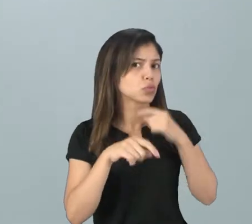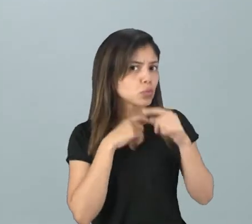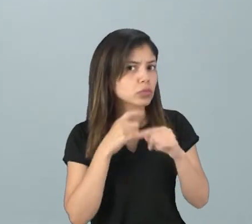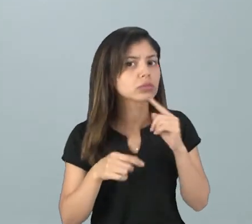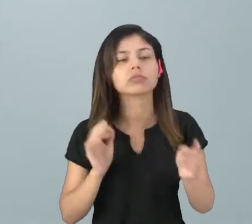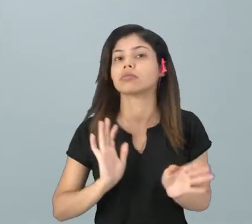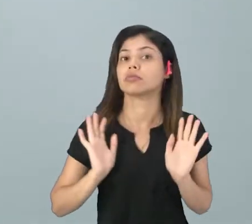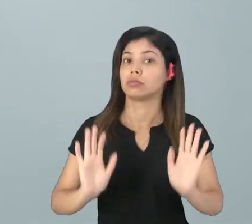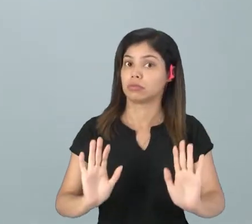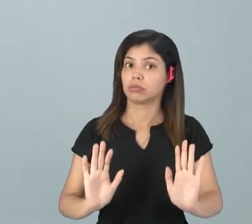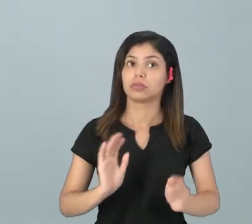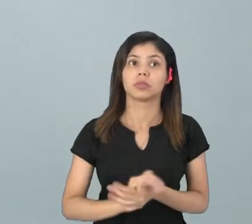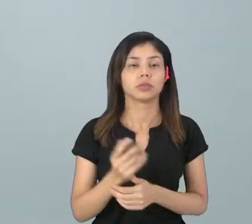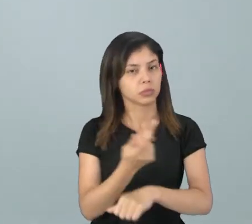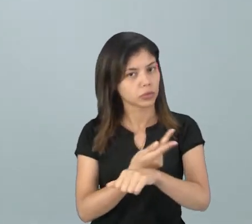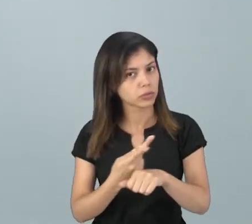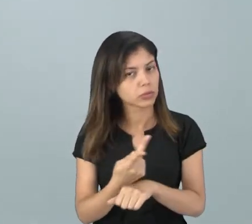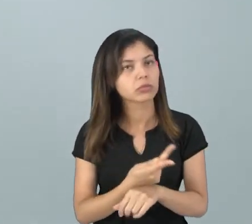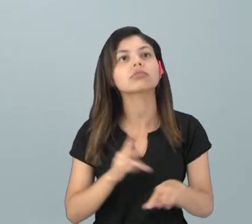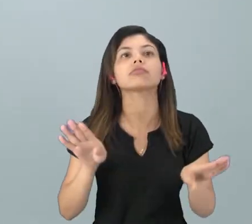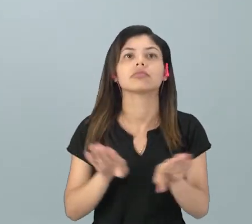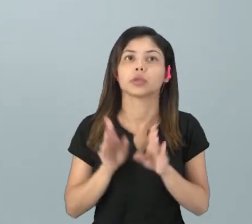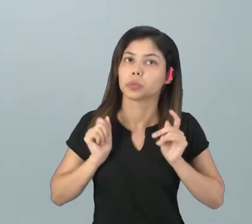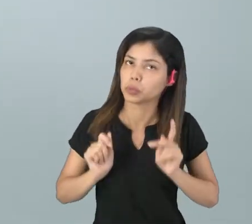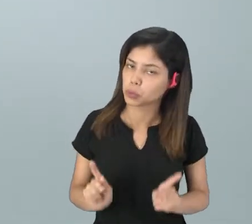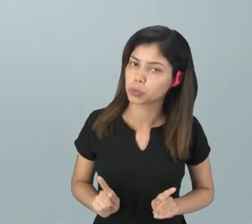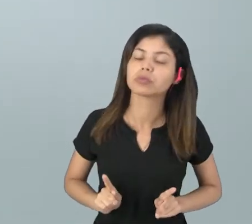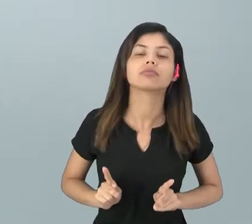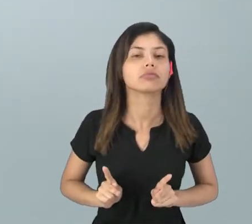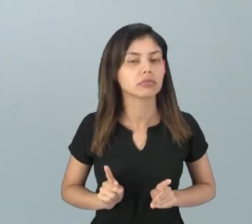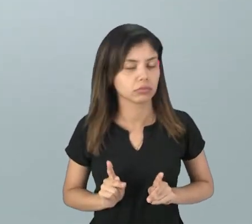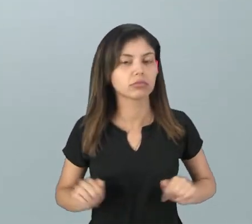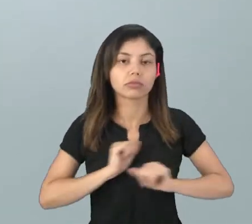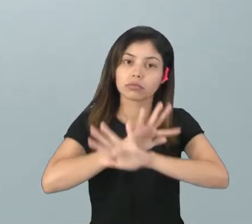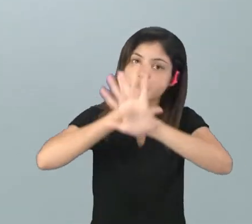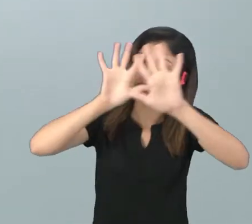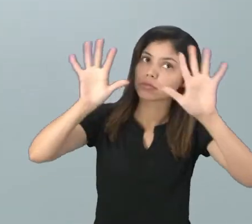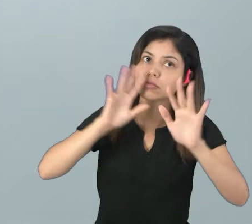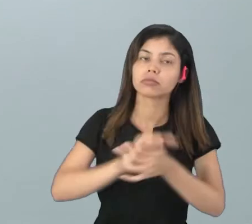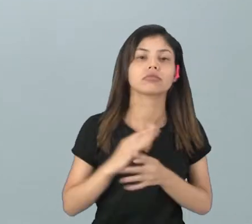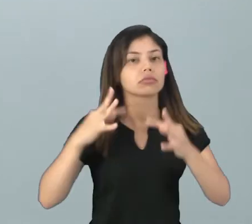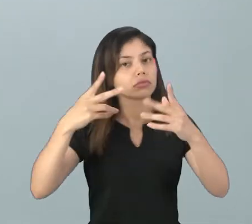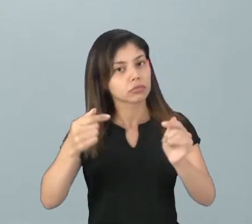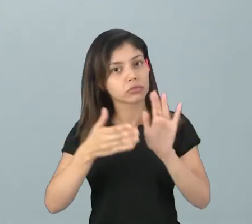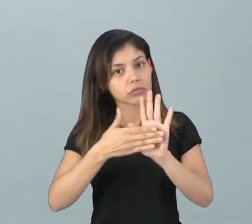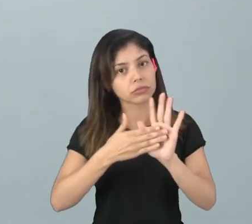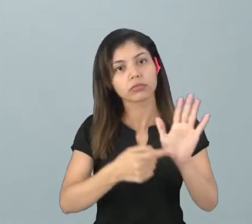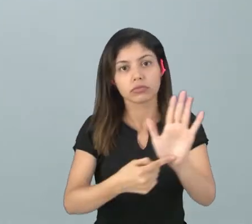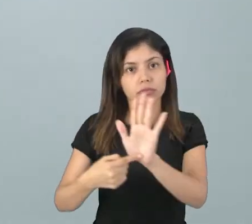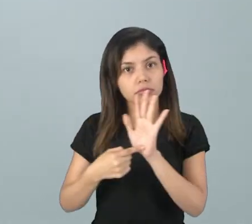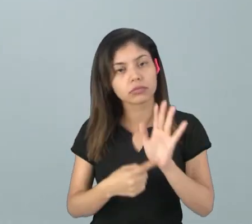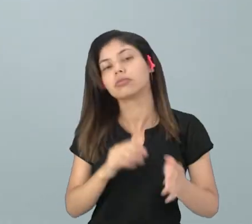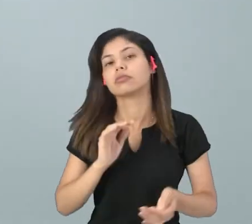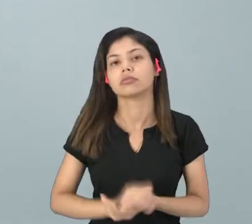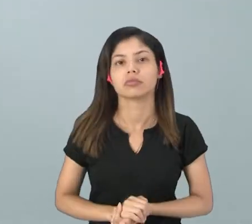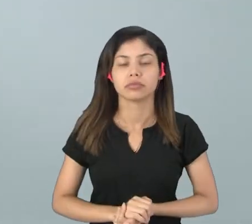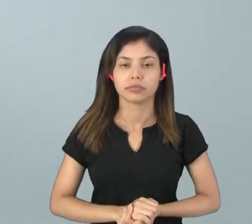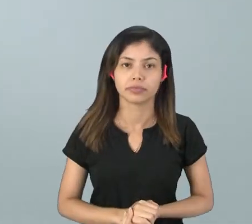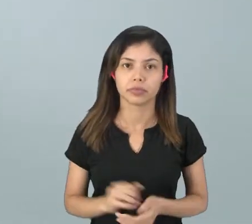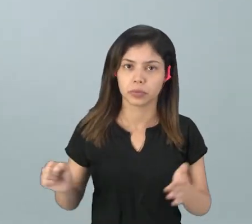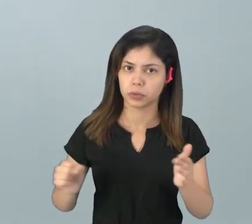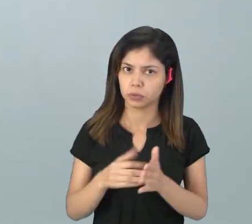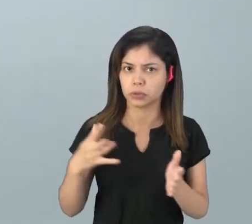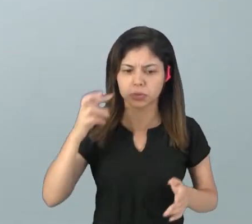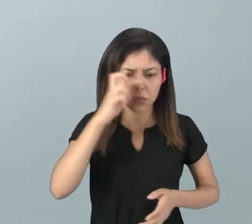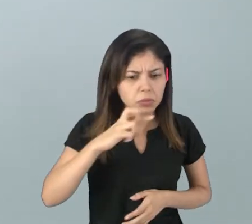dúvida, né? Então procure manter uma postura, né, clara diante de tal, né? Não dá